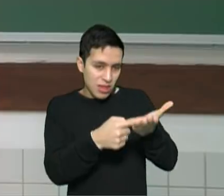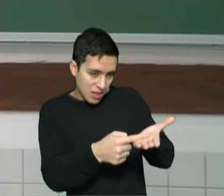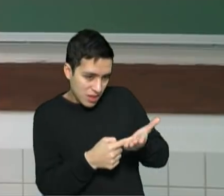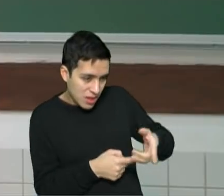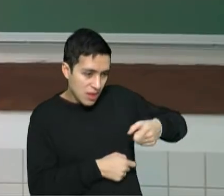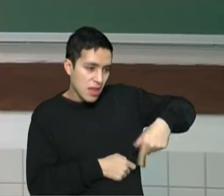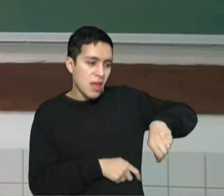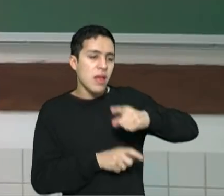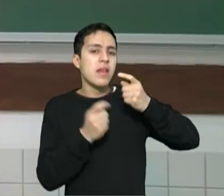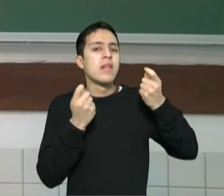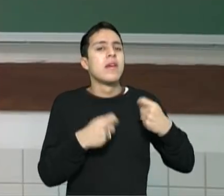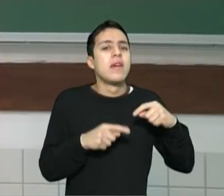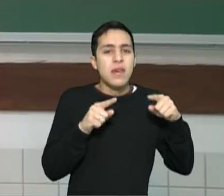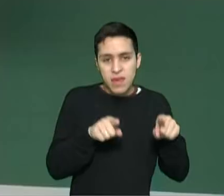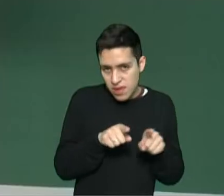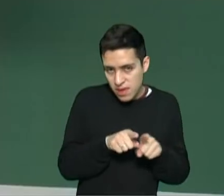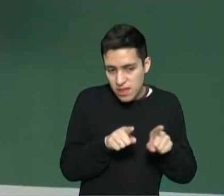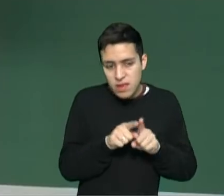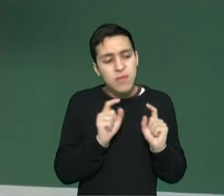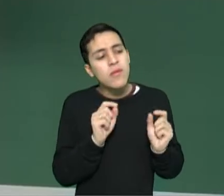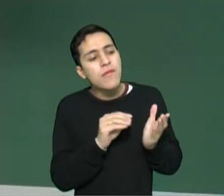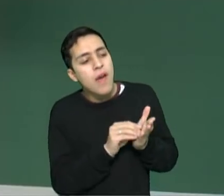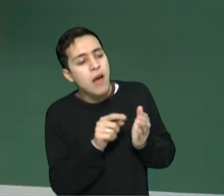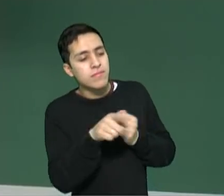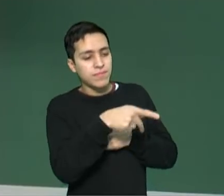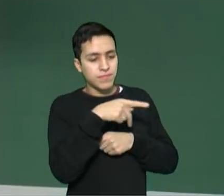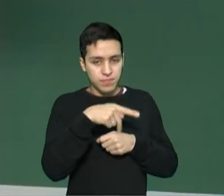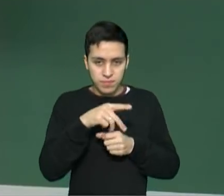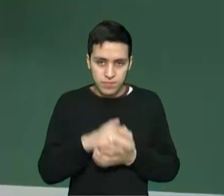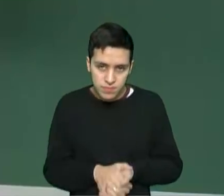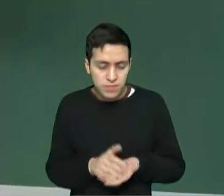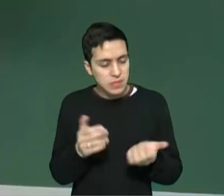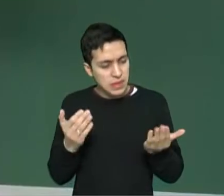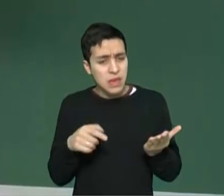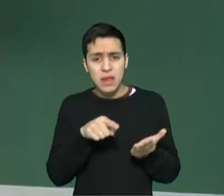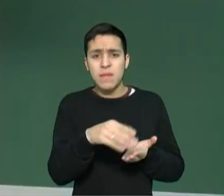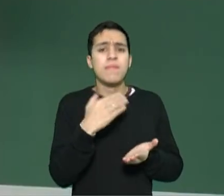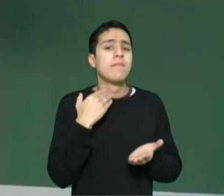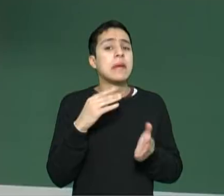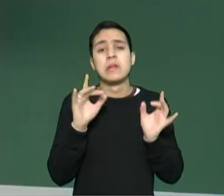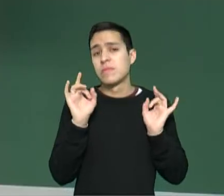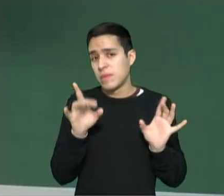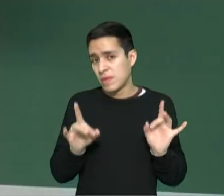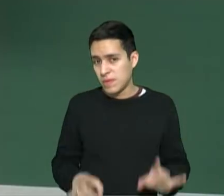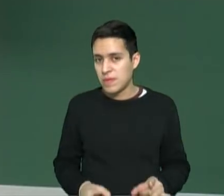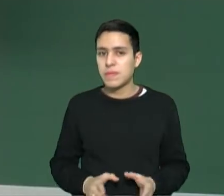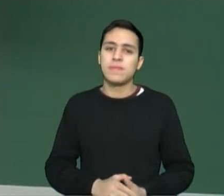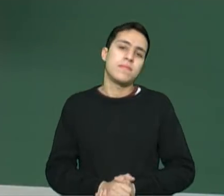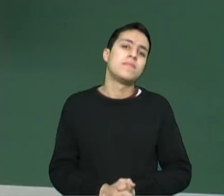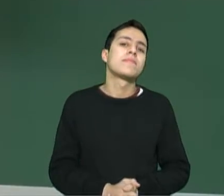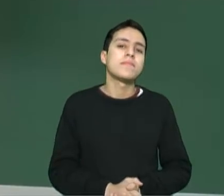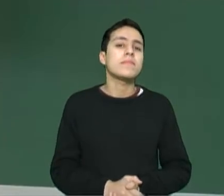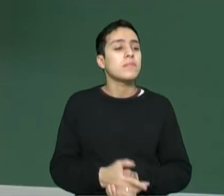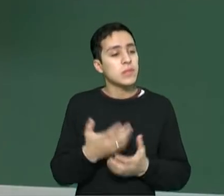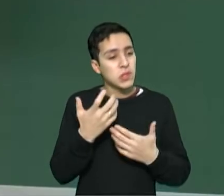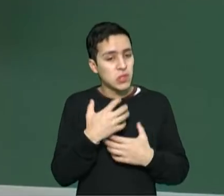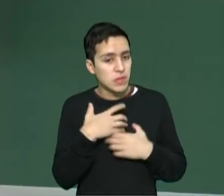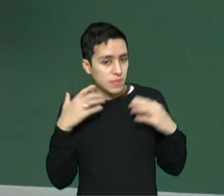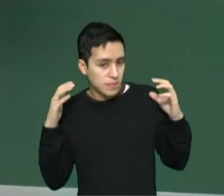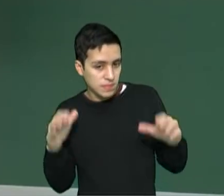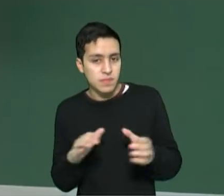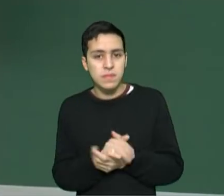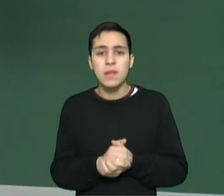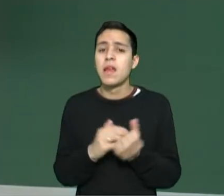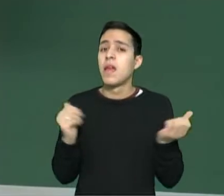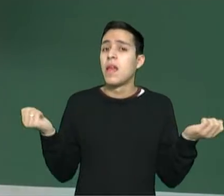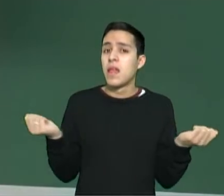com a necessidade e a carência daquele país. Então, ele é um banco especial. Desta forma, na